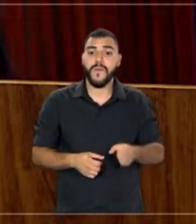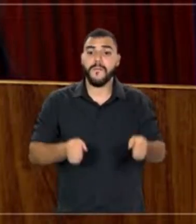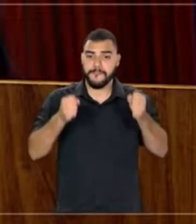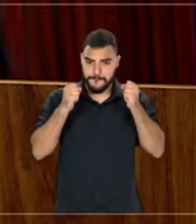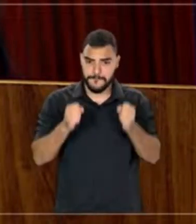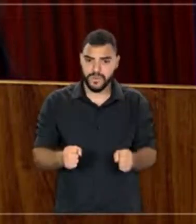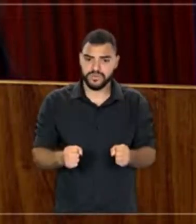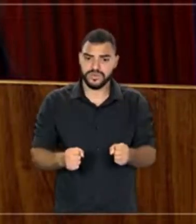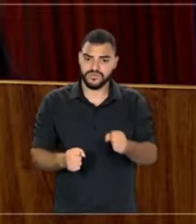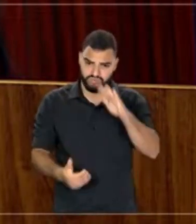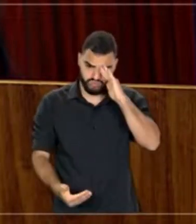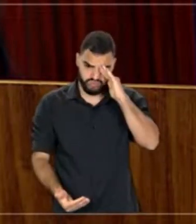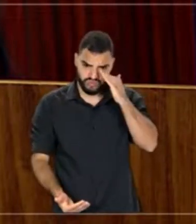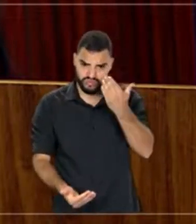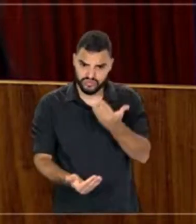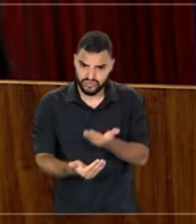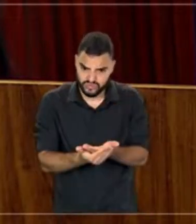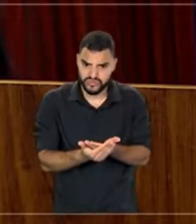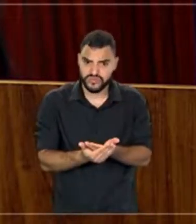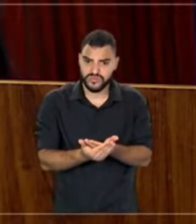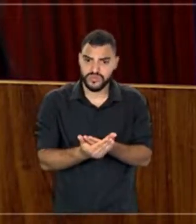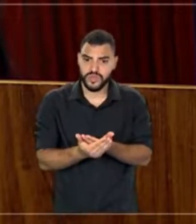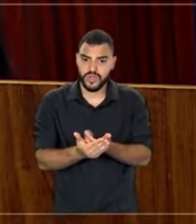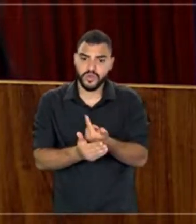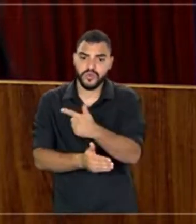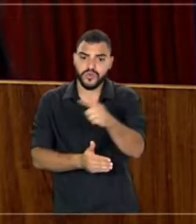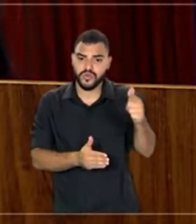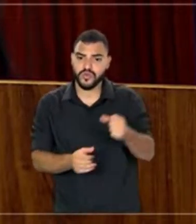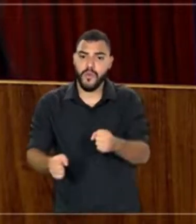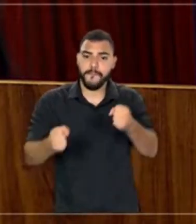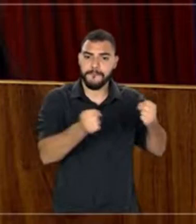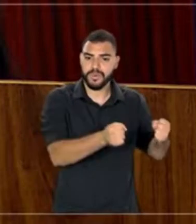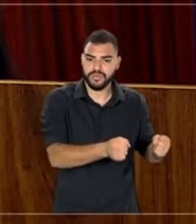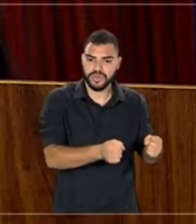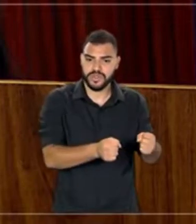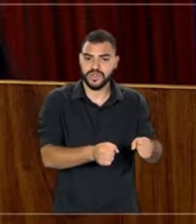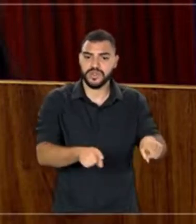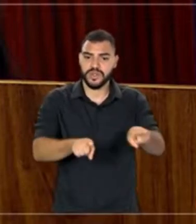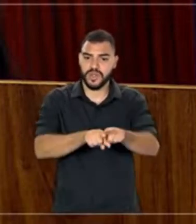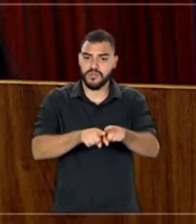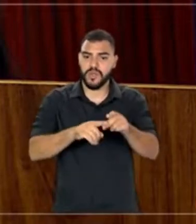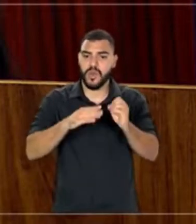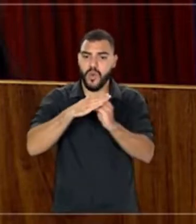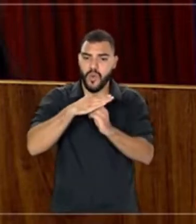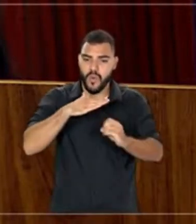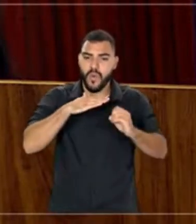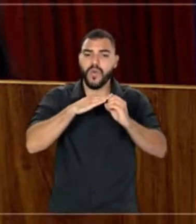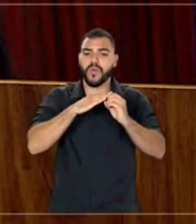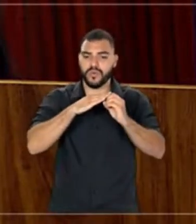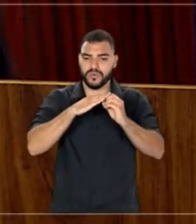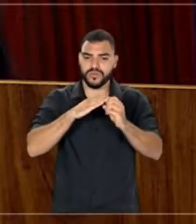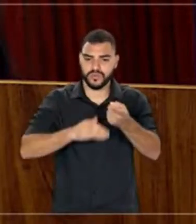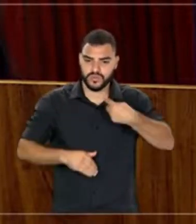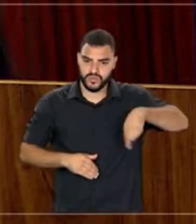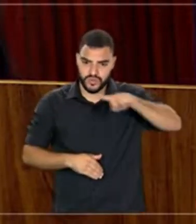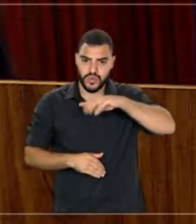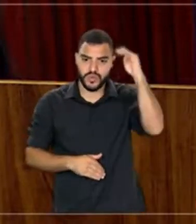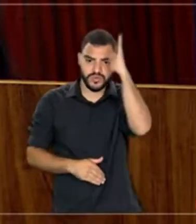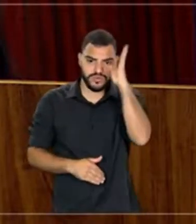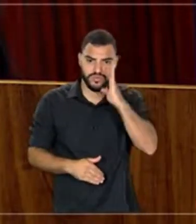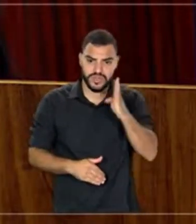contar com o apoio dos demais poderes e órgãos republicanos de nosso país, que acreditam